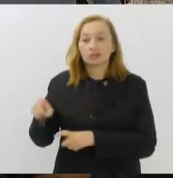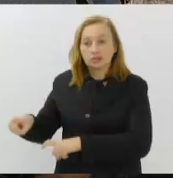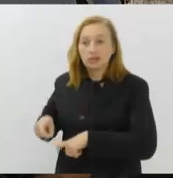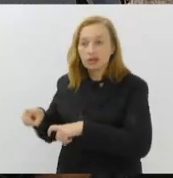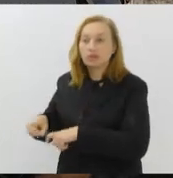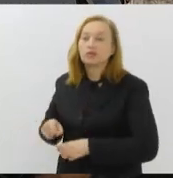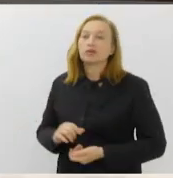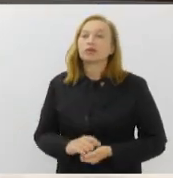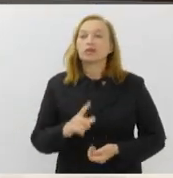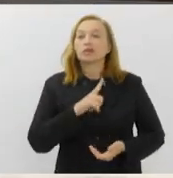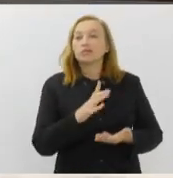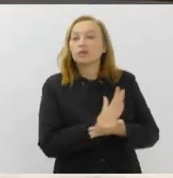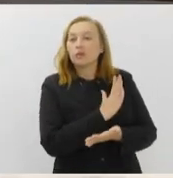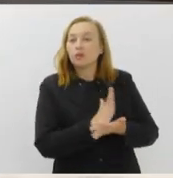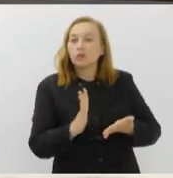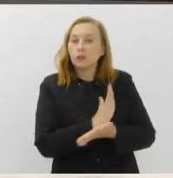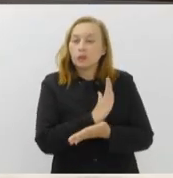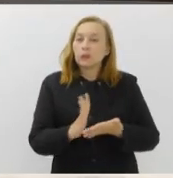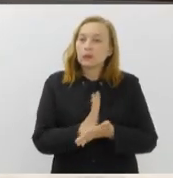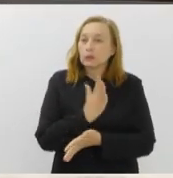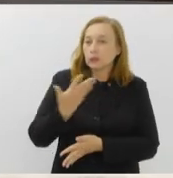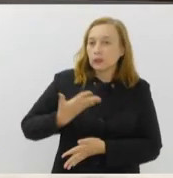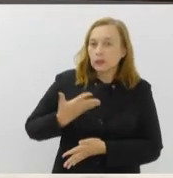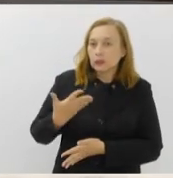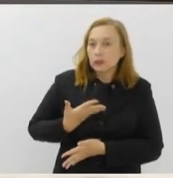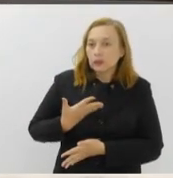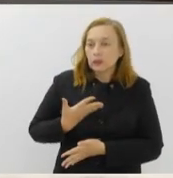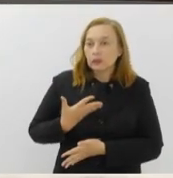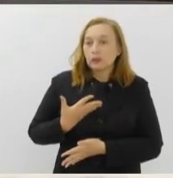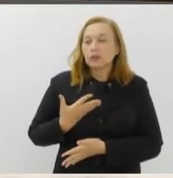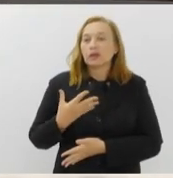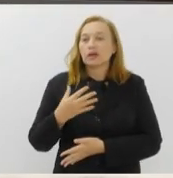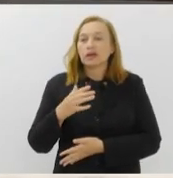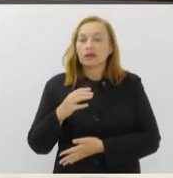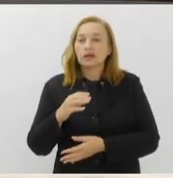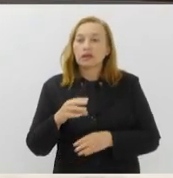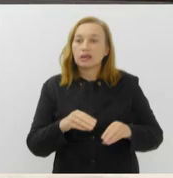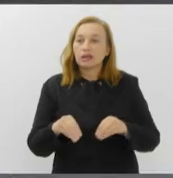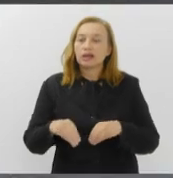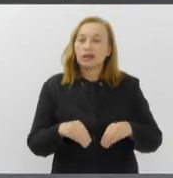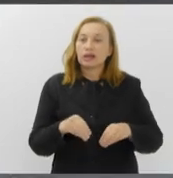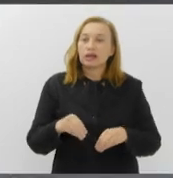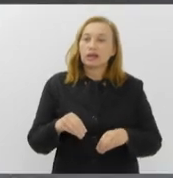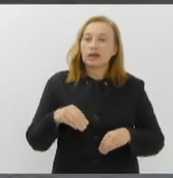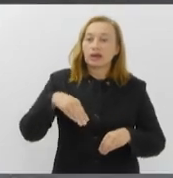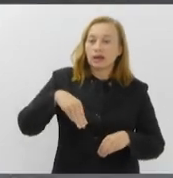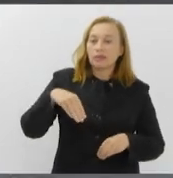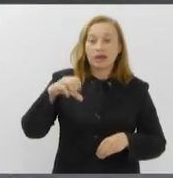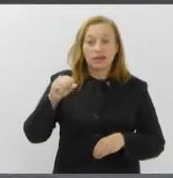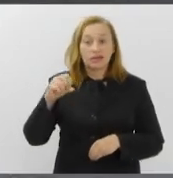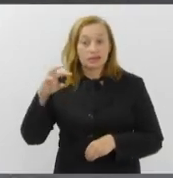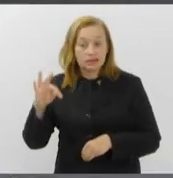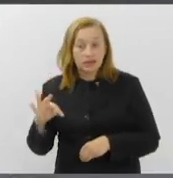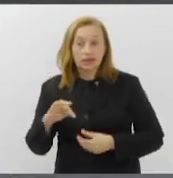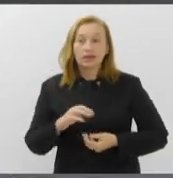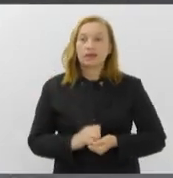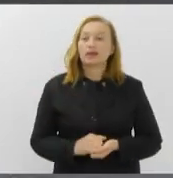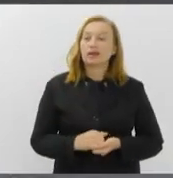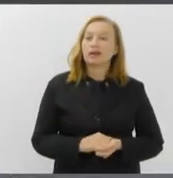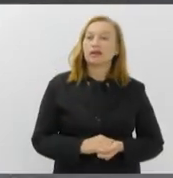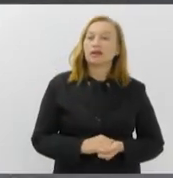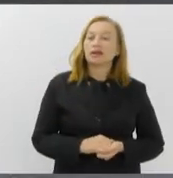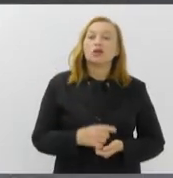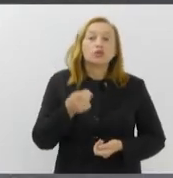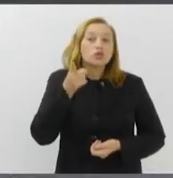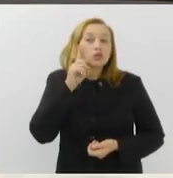aqui algumas companheiras que são de assentamentos da reforma agrária, que convivem no dia